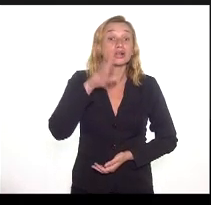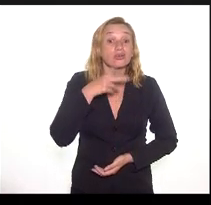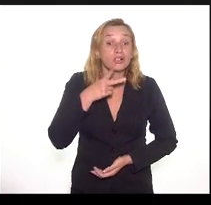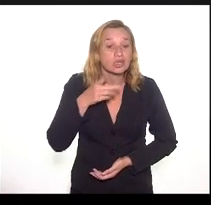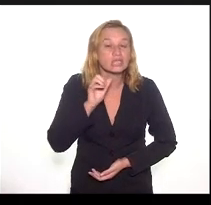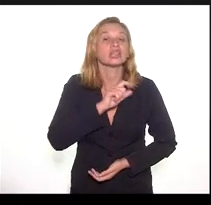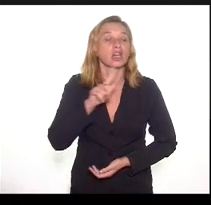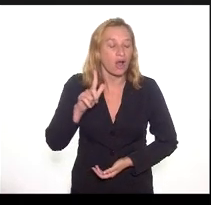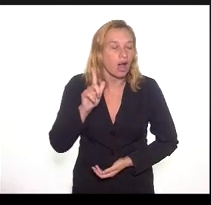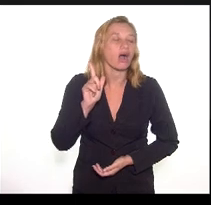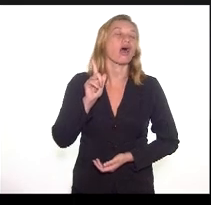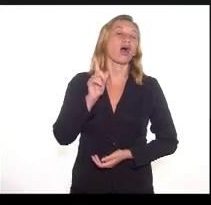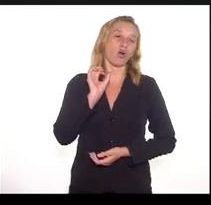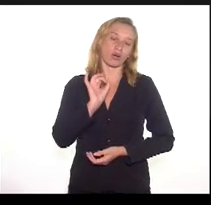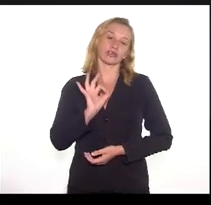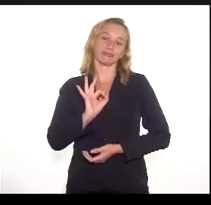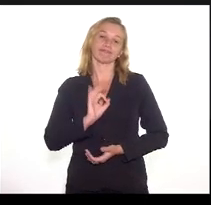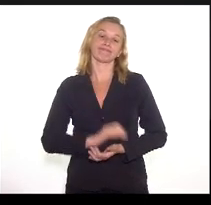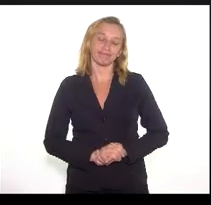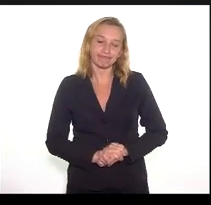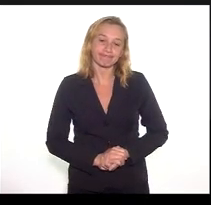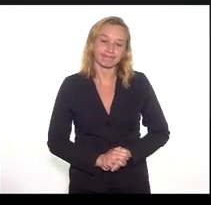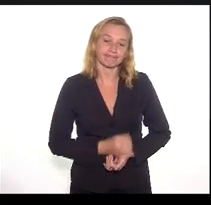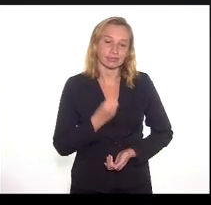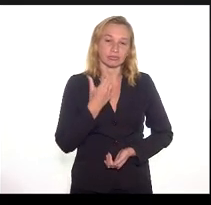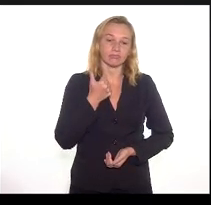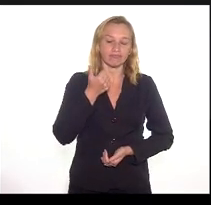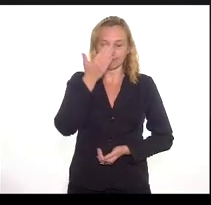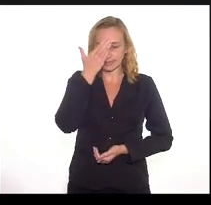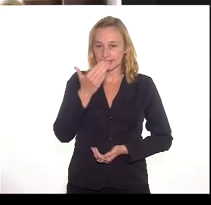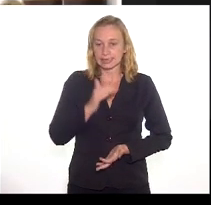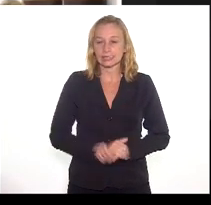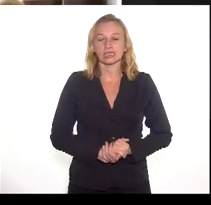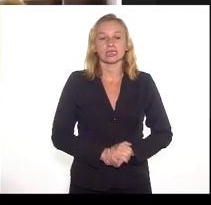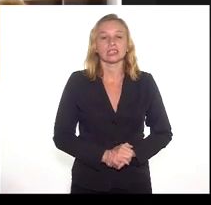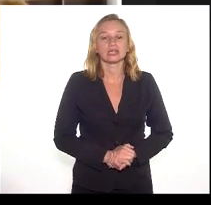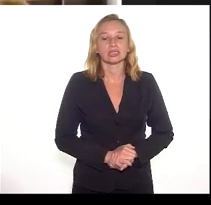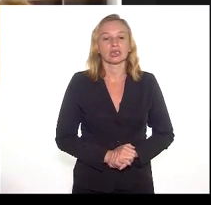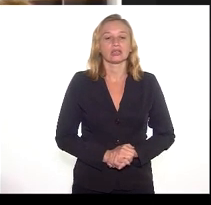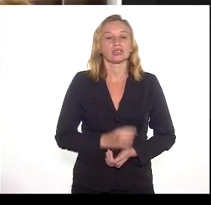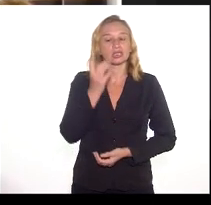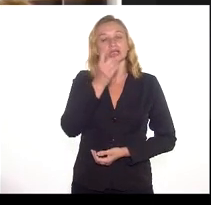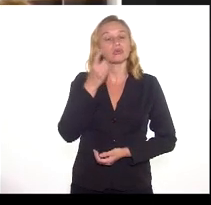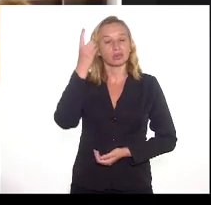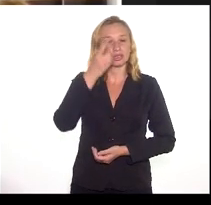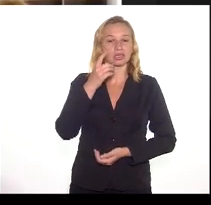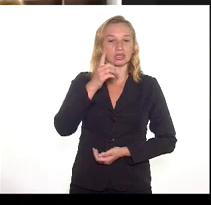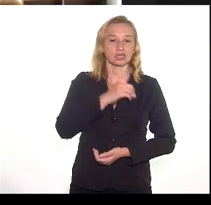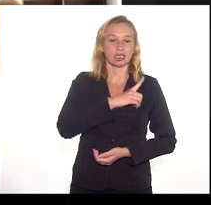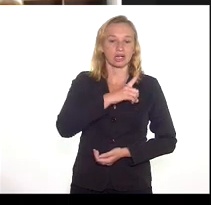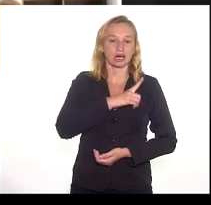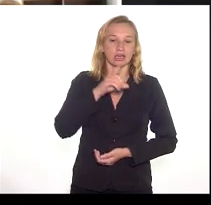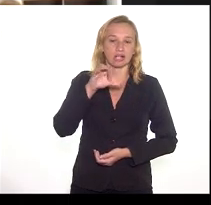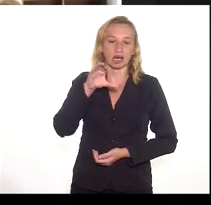Daniel Librelon. Tudo bem, deputado? Obrigado. Deputado Delegado Carlos